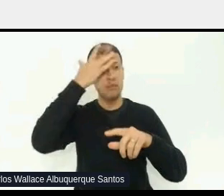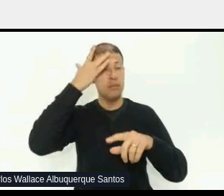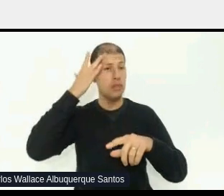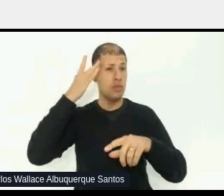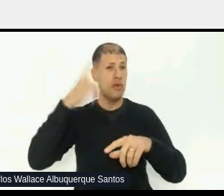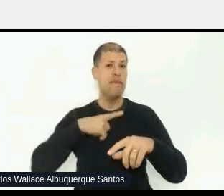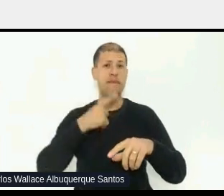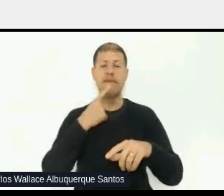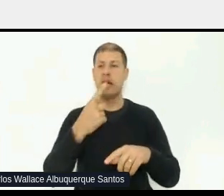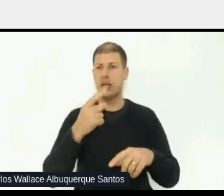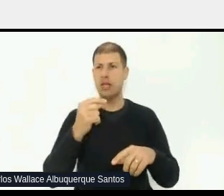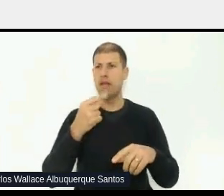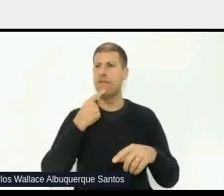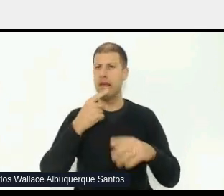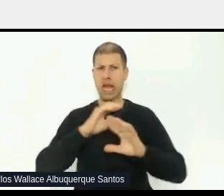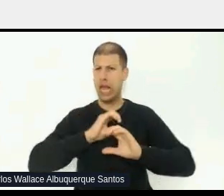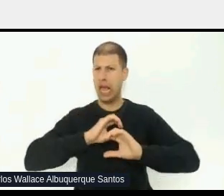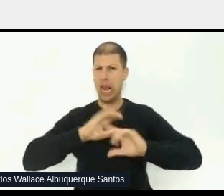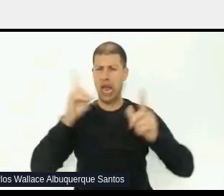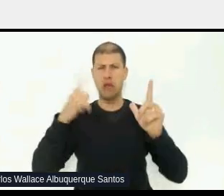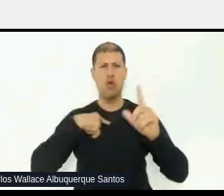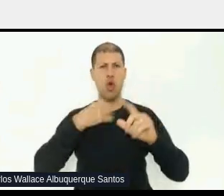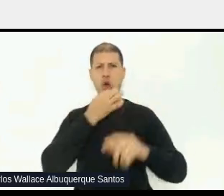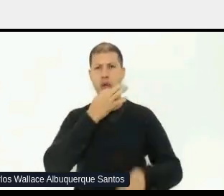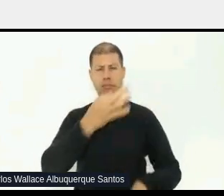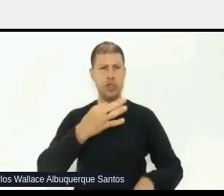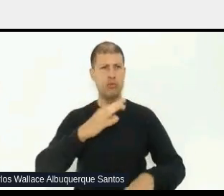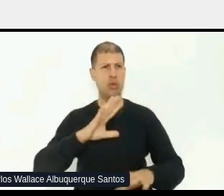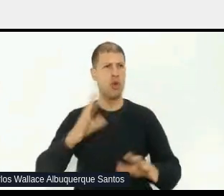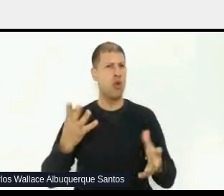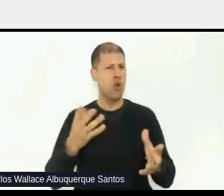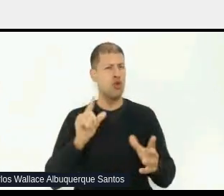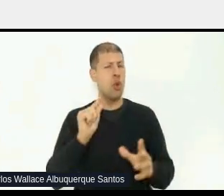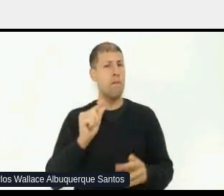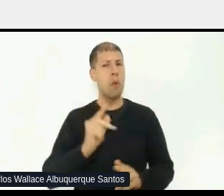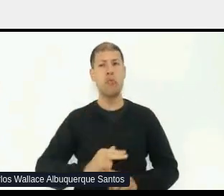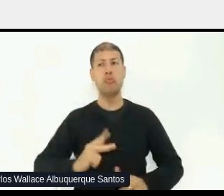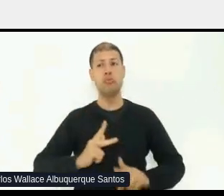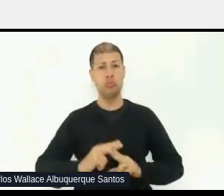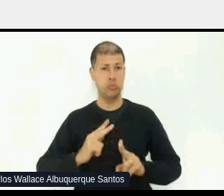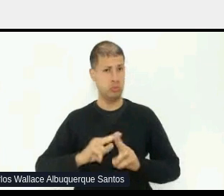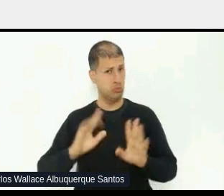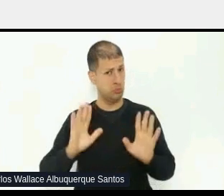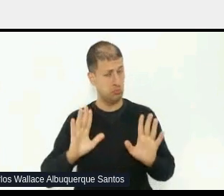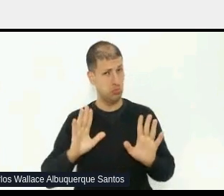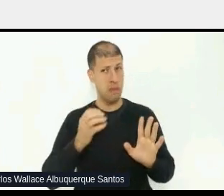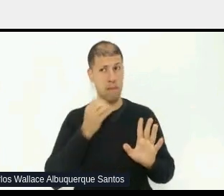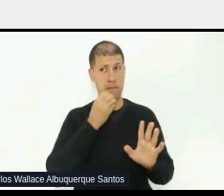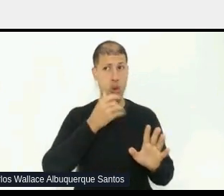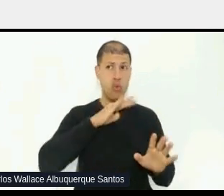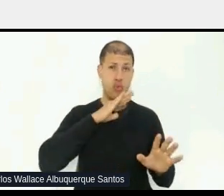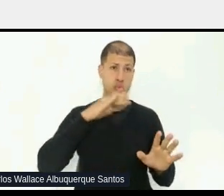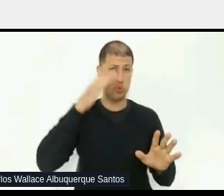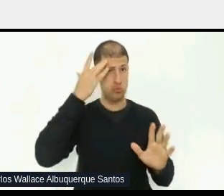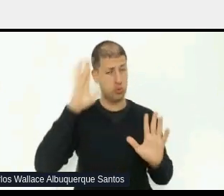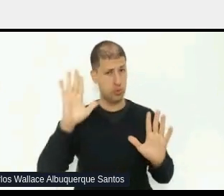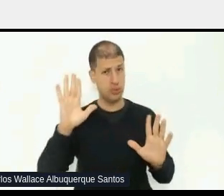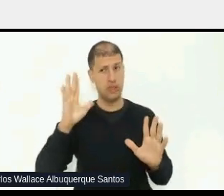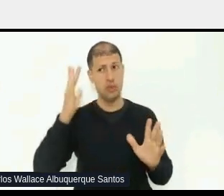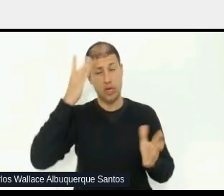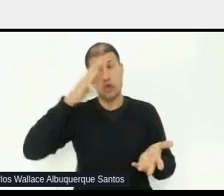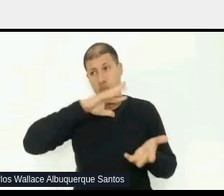declaravam abertamente algumas opiniões bem pesadas, hoje em dia é um pouco mais velado, não sei se isso é bom ou ruim, acho que é ruim